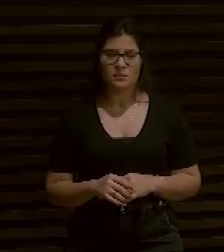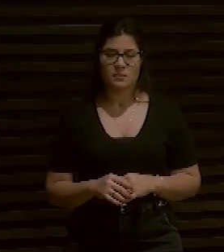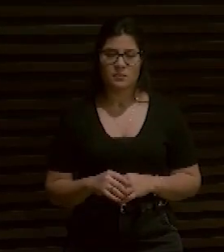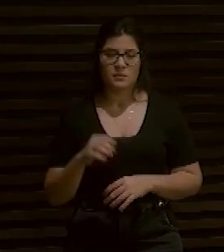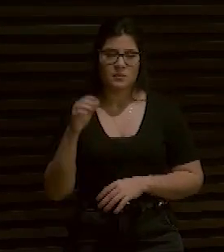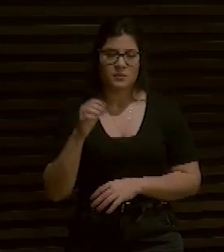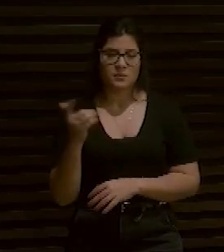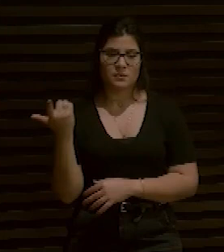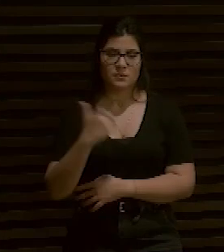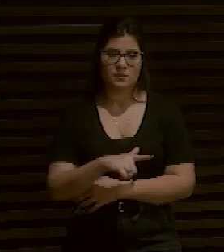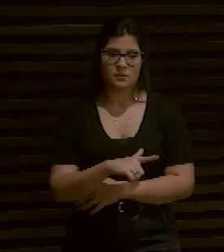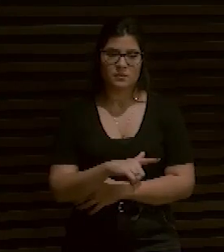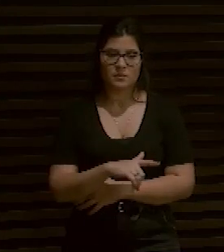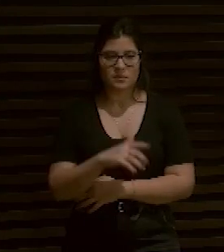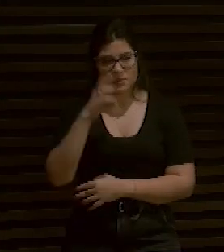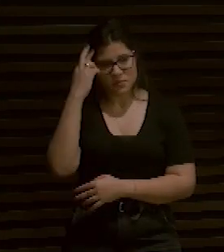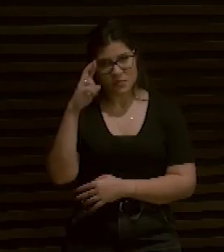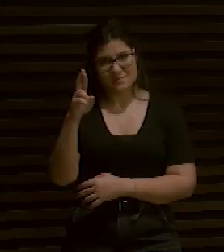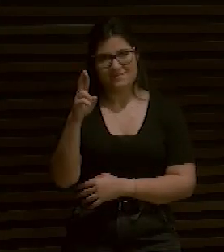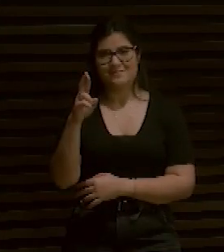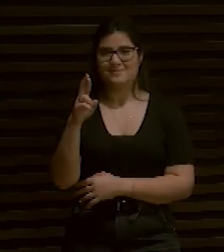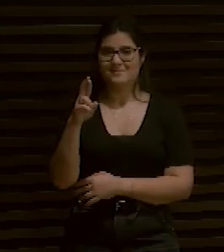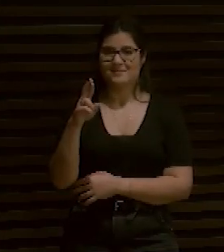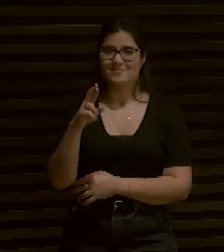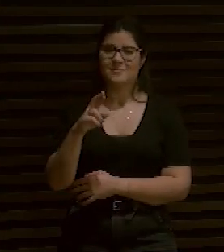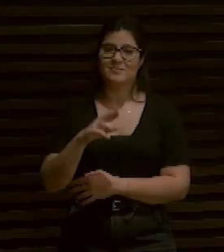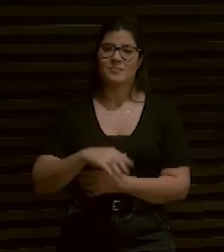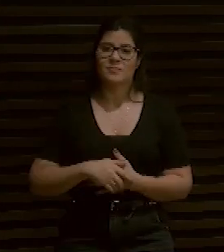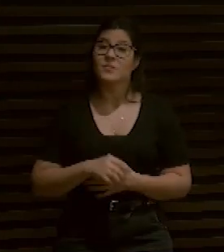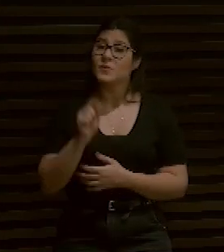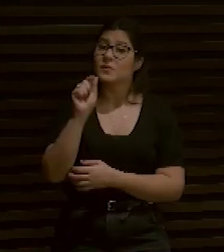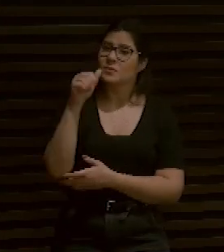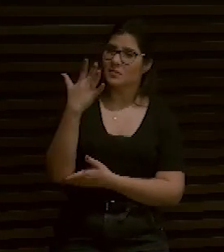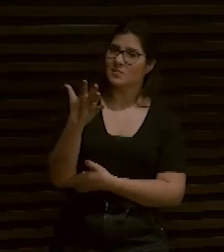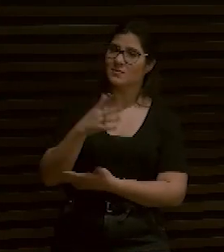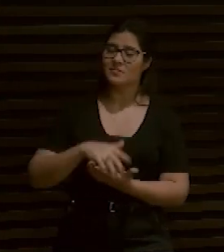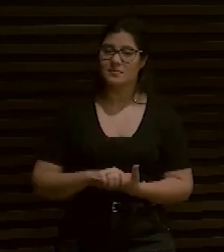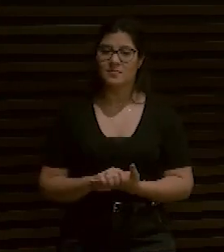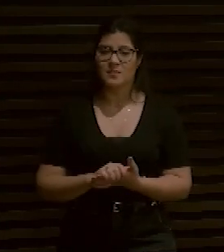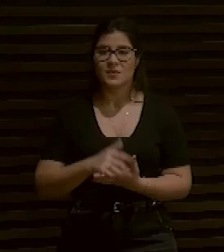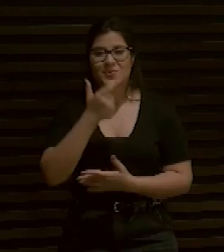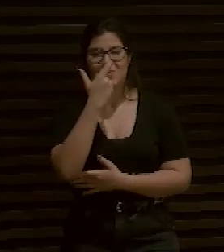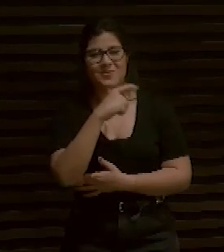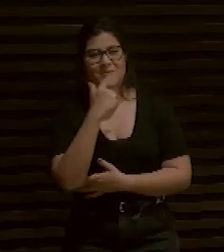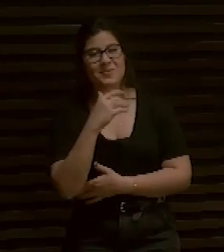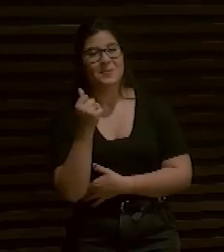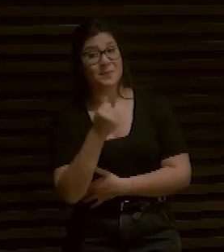ramos. E quando essa seiva corre, o que acontece? O fruto é